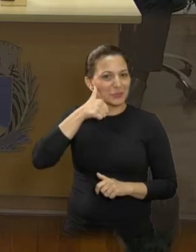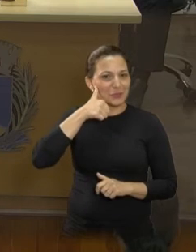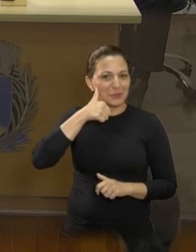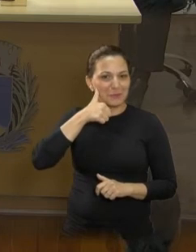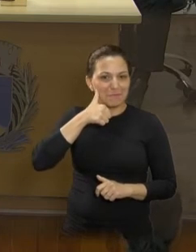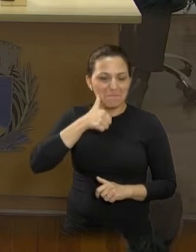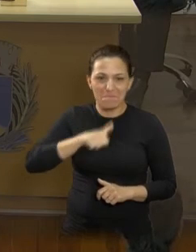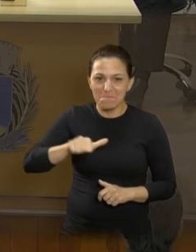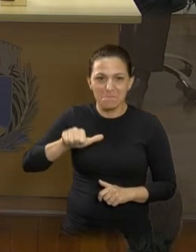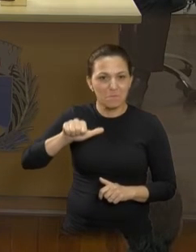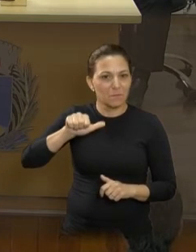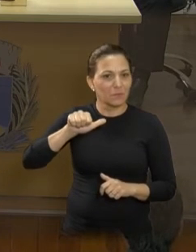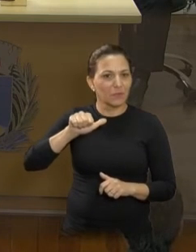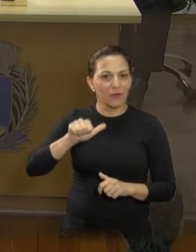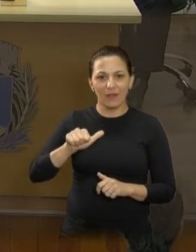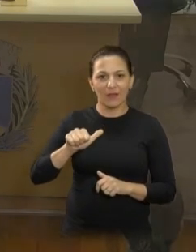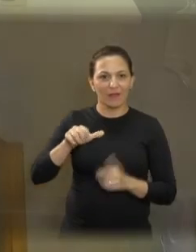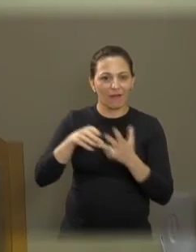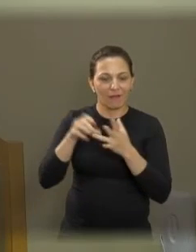Mudança hormonal, vou ler o livro.